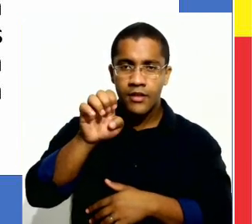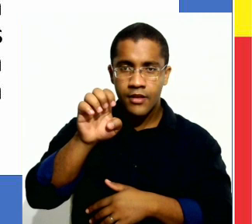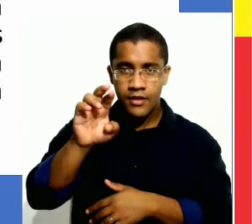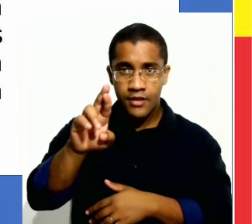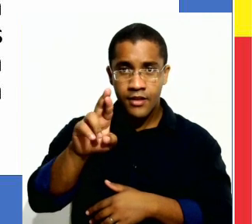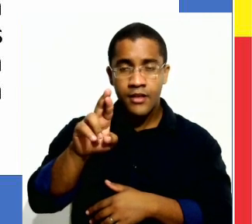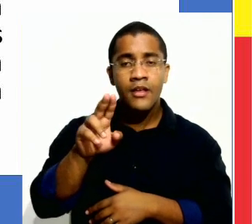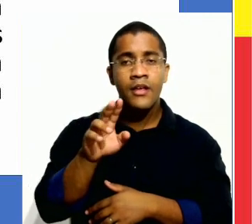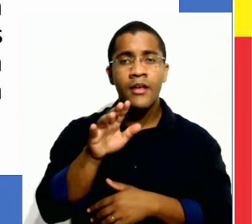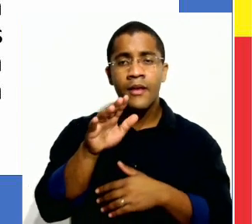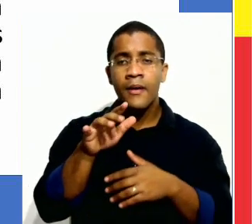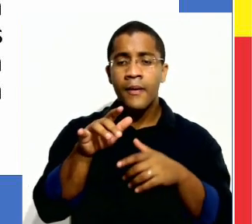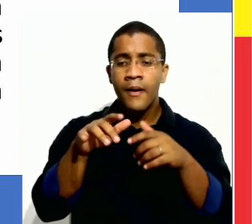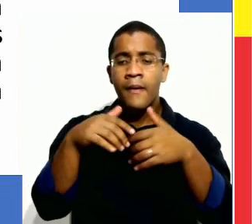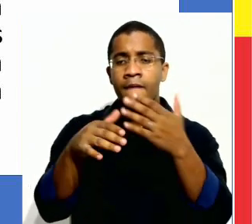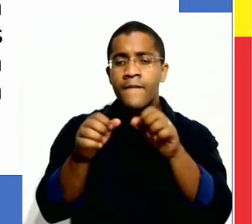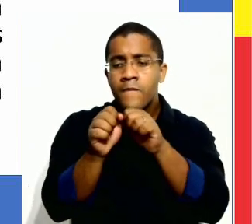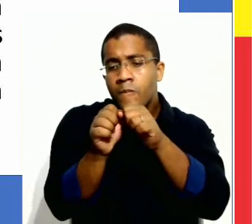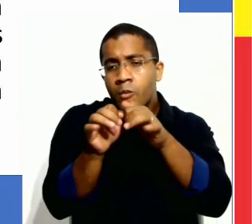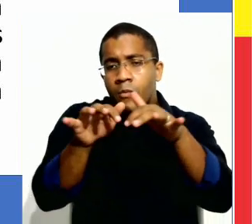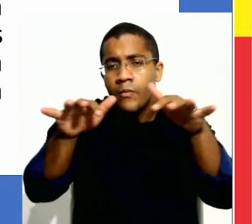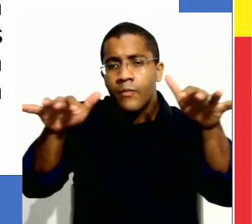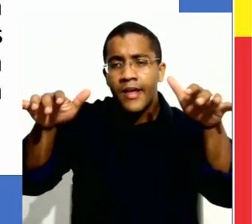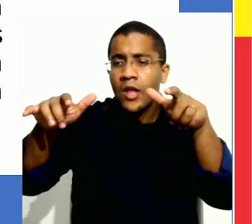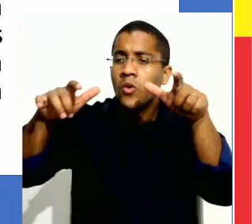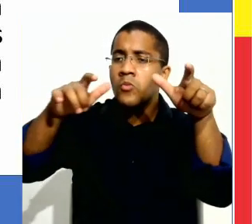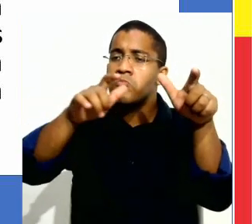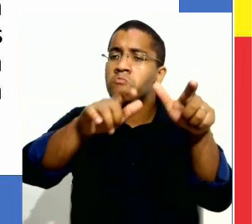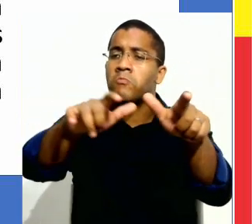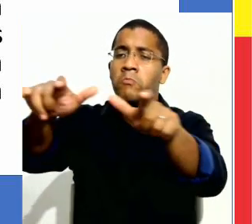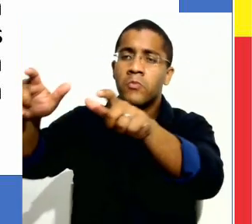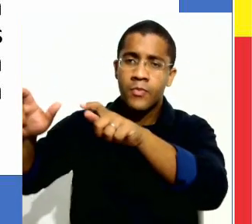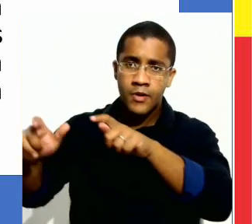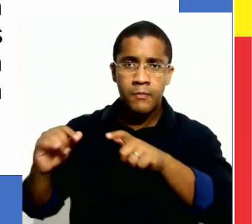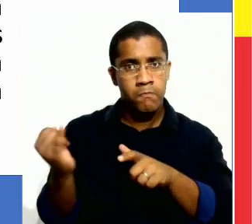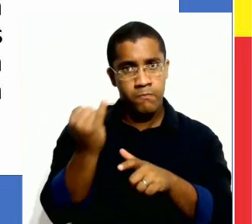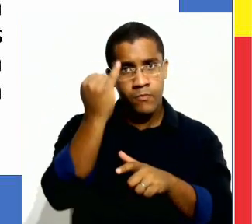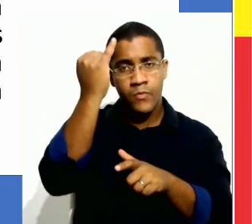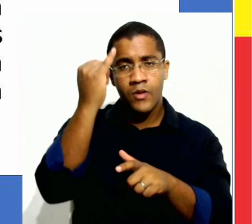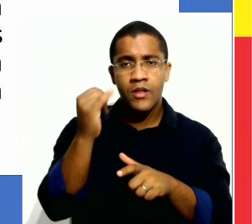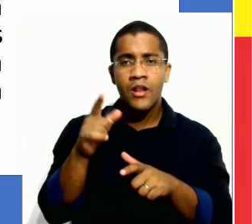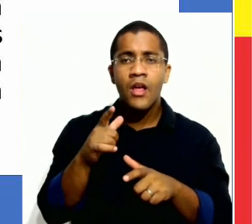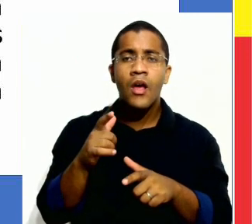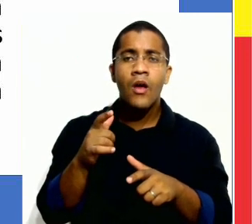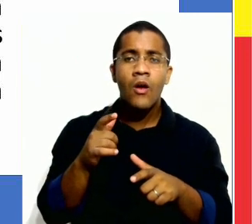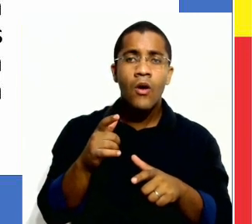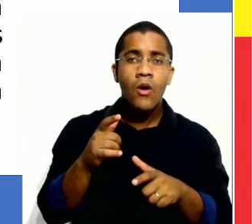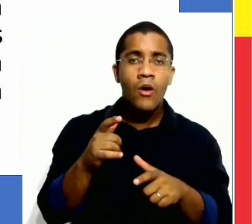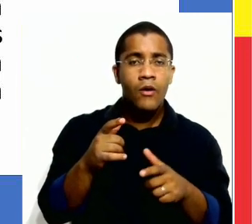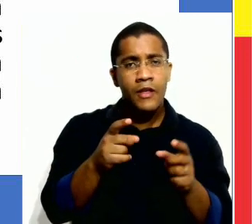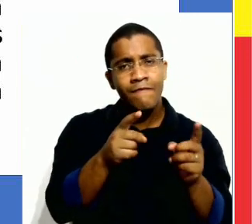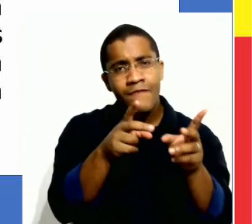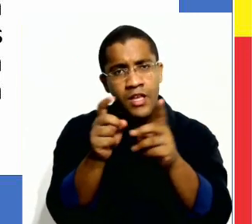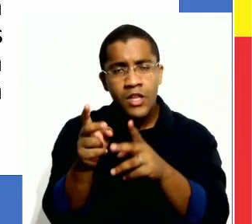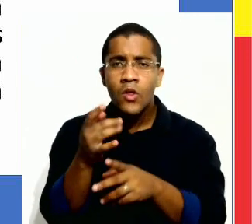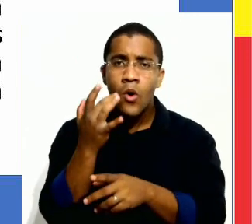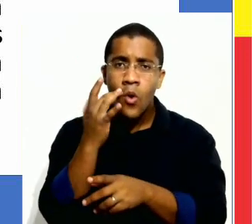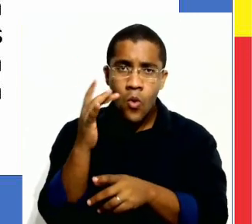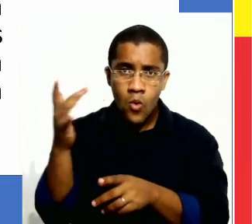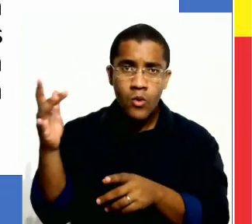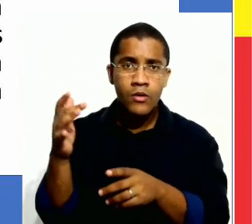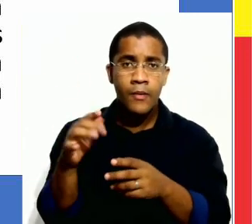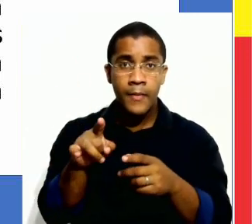mais importantes regiões comerciais da época. O comércio e a mineração de